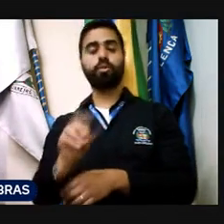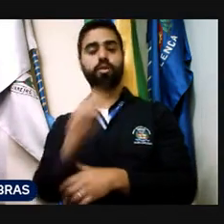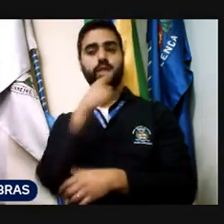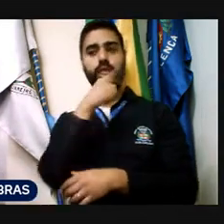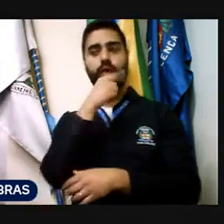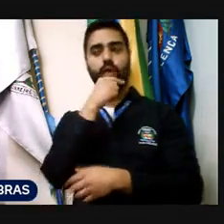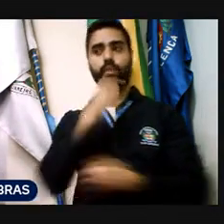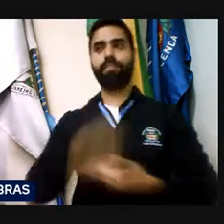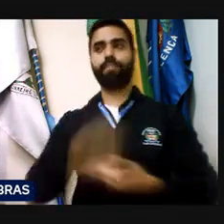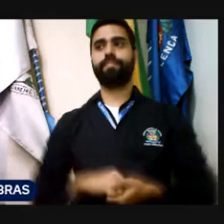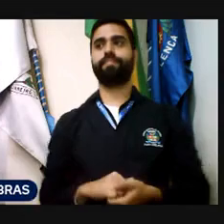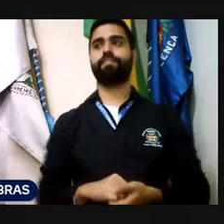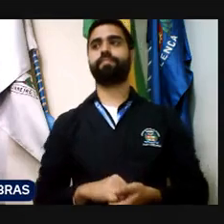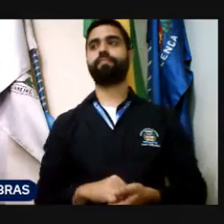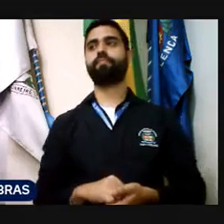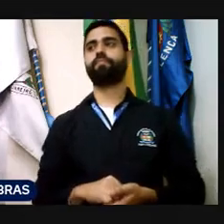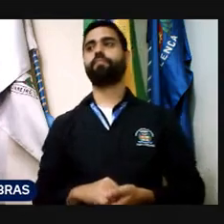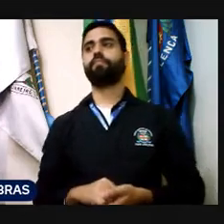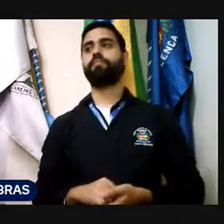estipulado pelo operador.